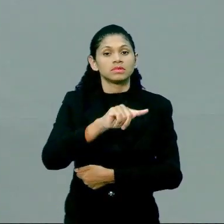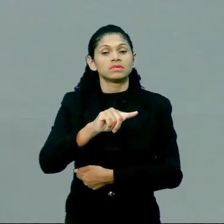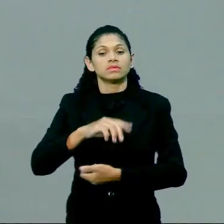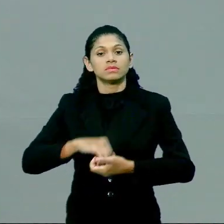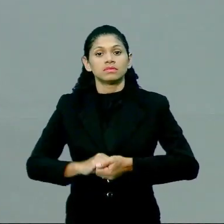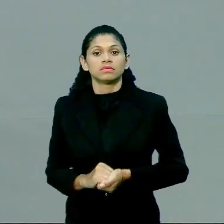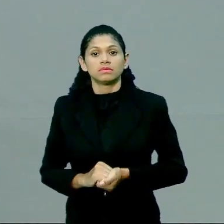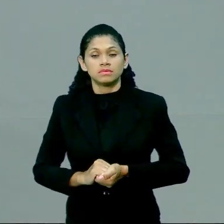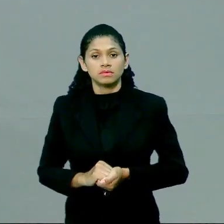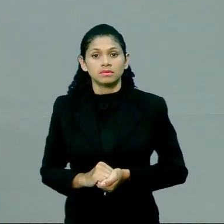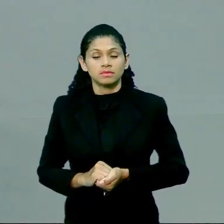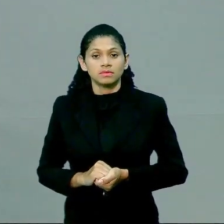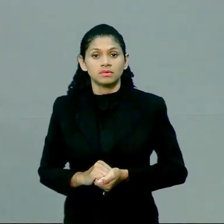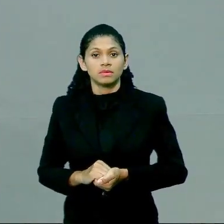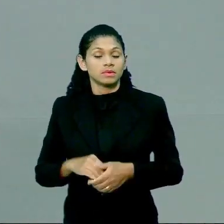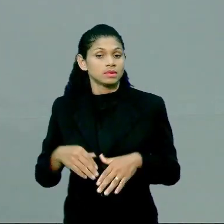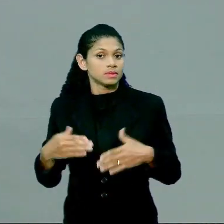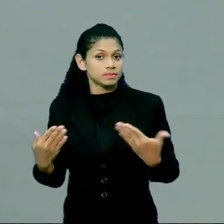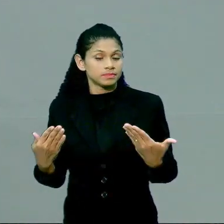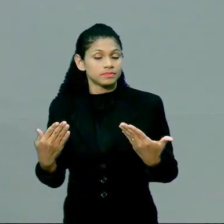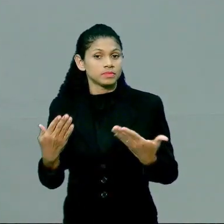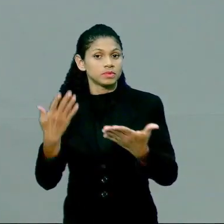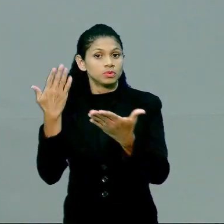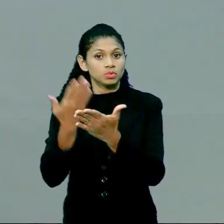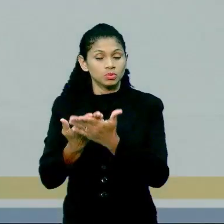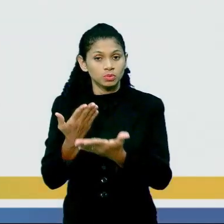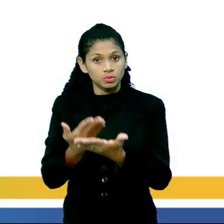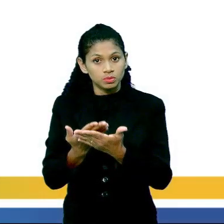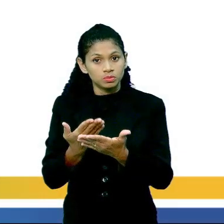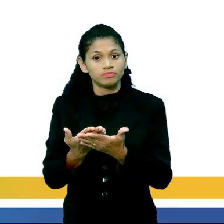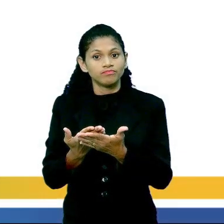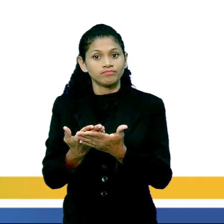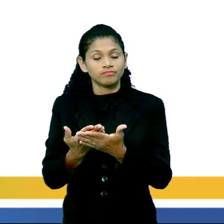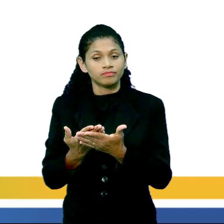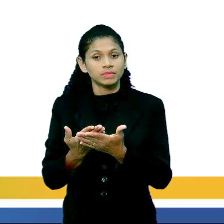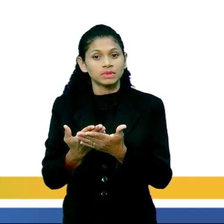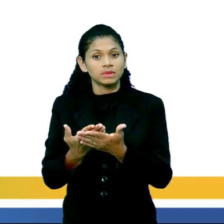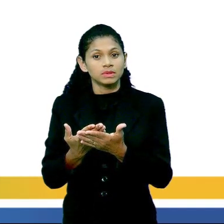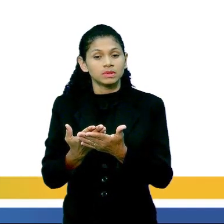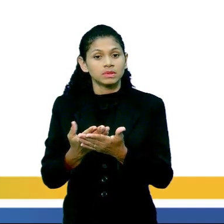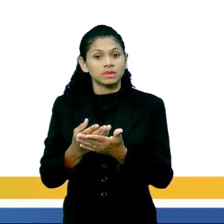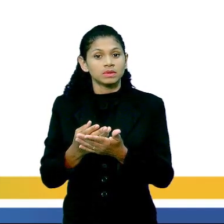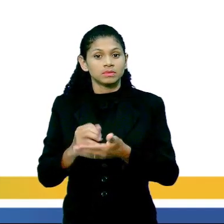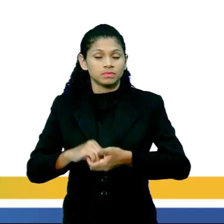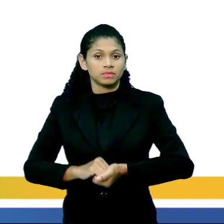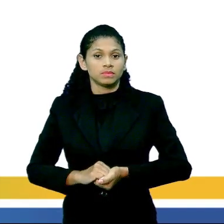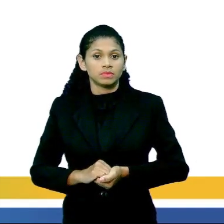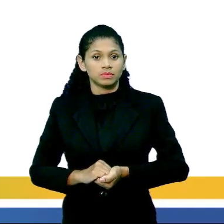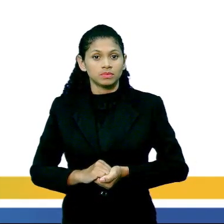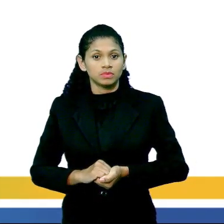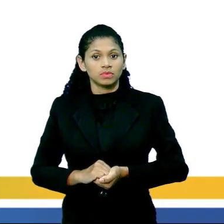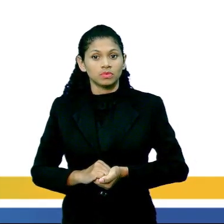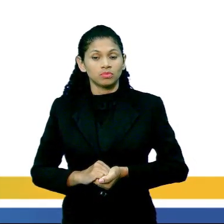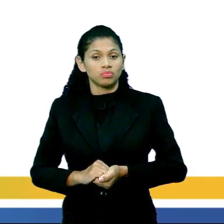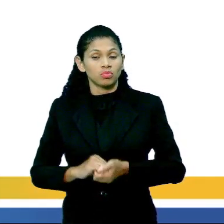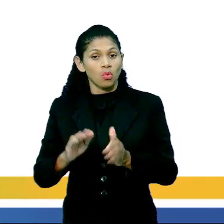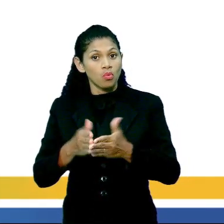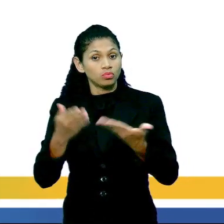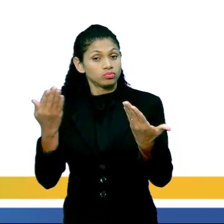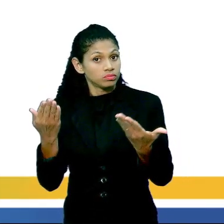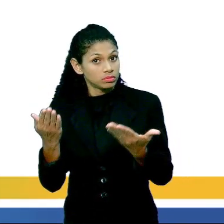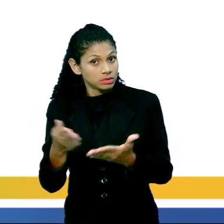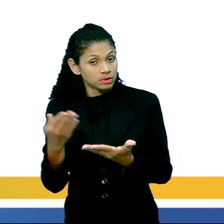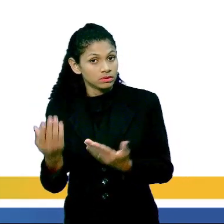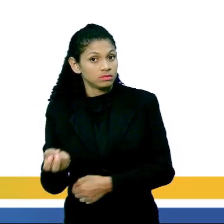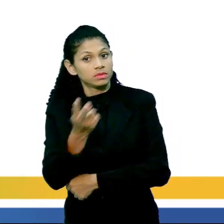outro lado tá então a gente vai trabalhar hoje com resolvo Enem aí o volume 2 tá galera e a gente